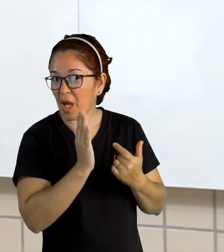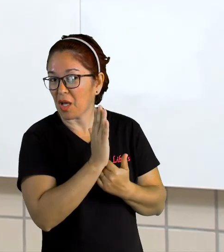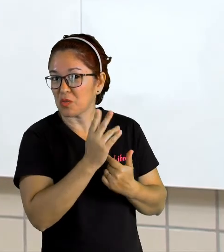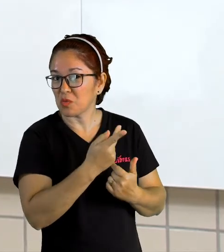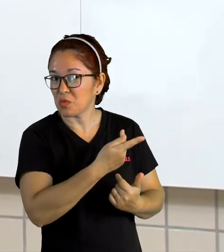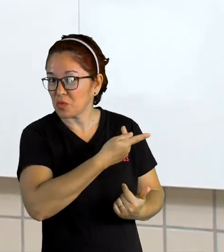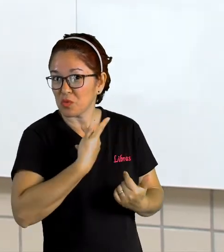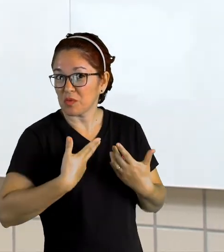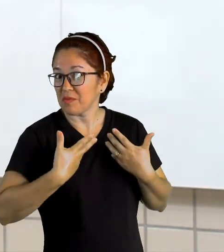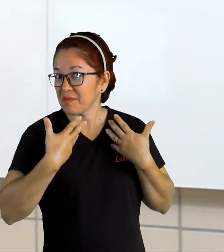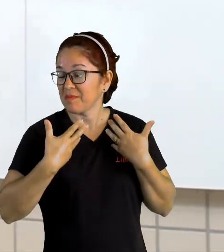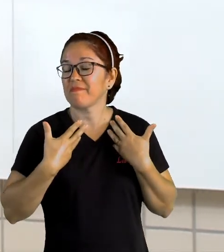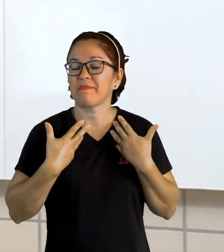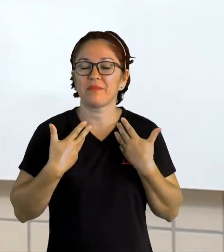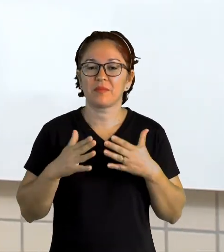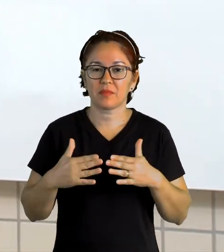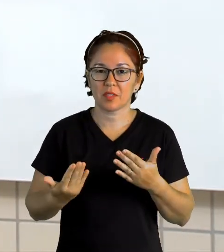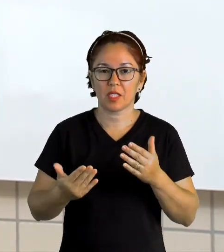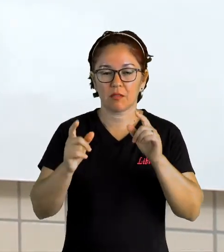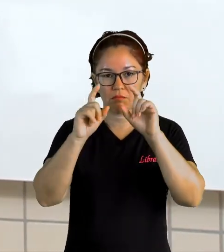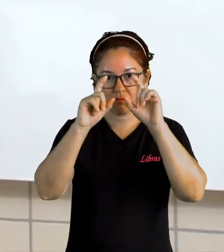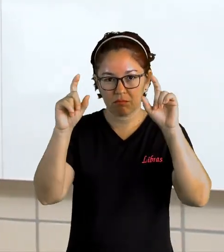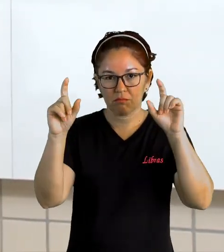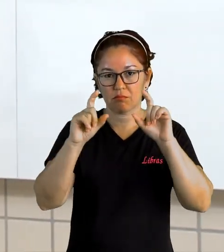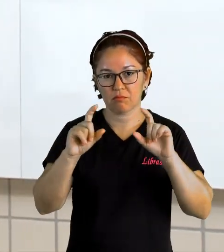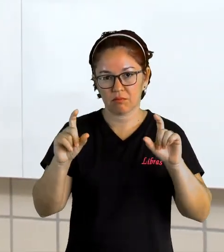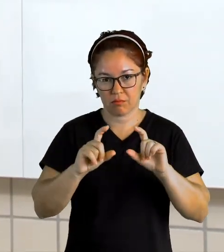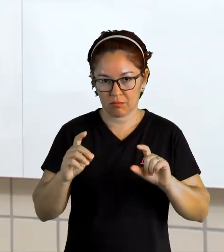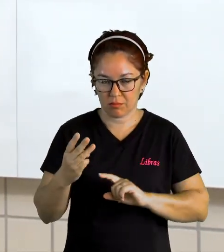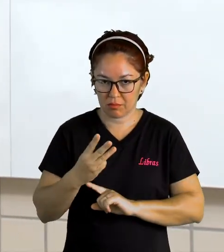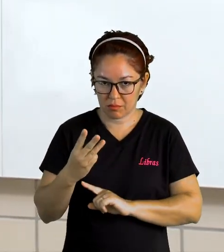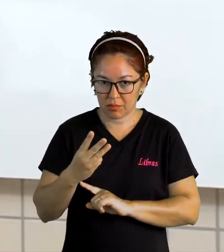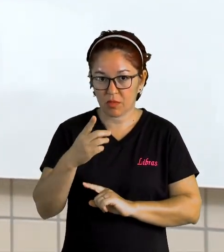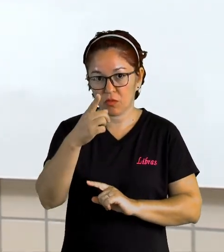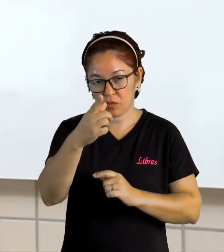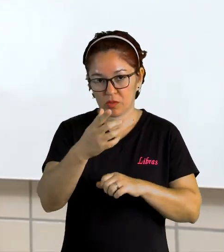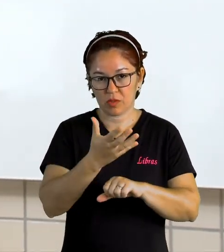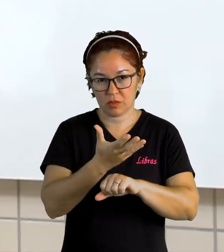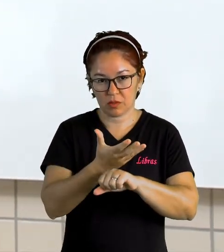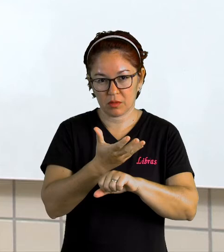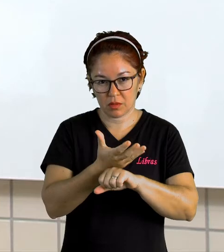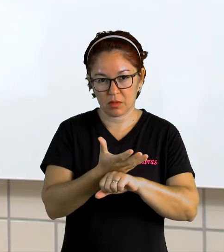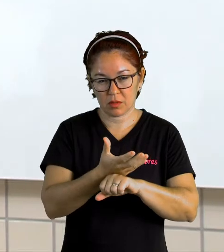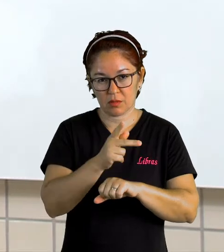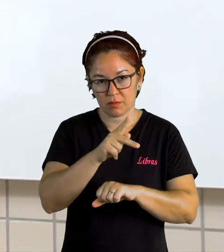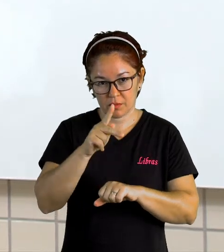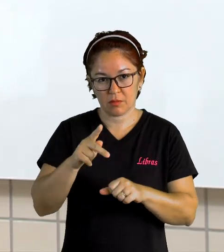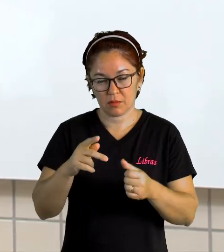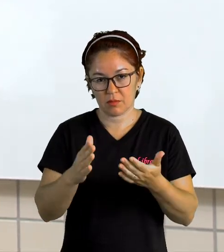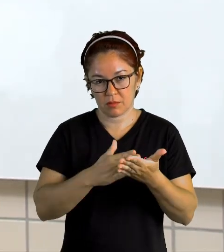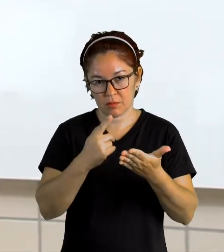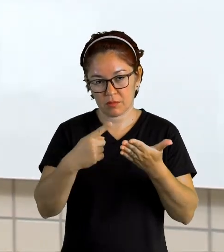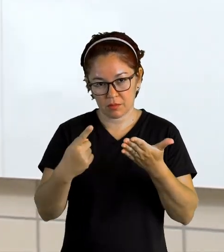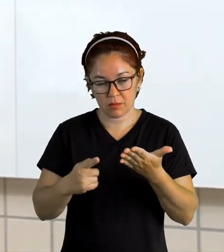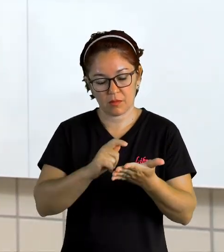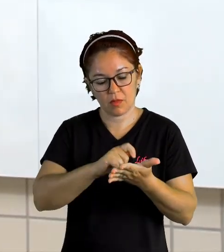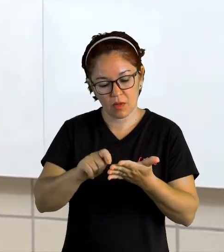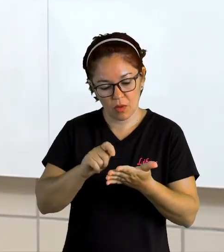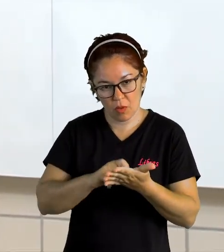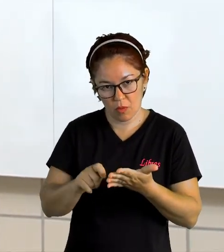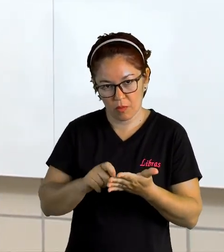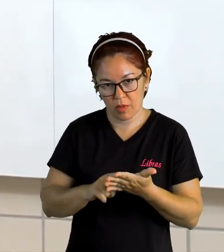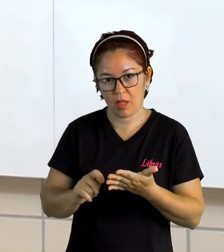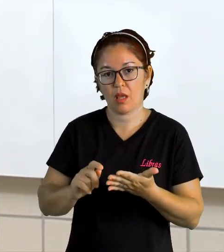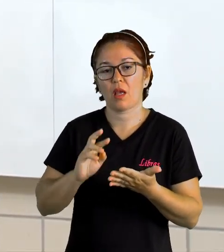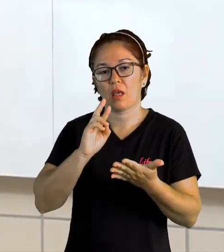3 perguntinhas que você vai copiar, né, no seu caderno e vai